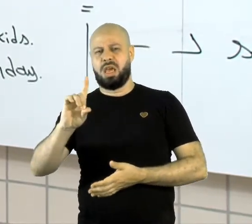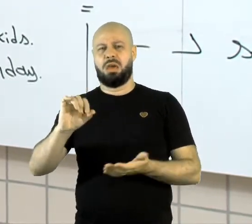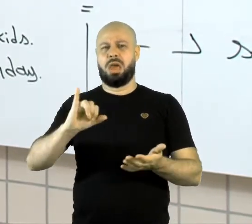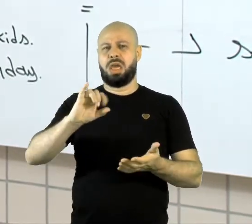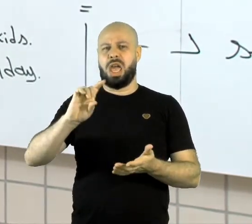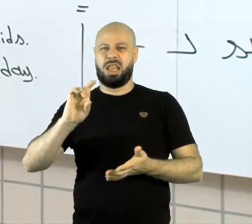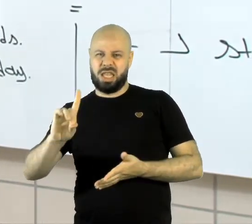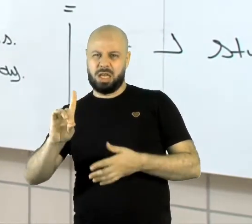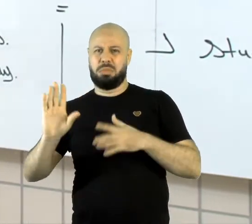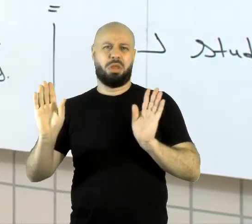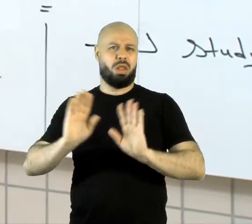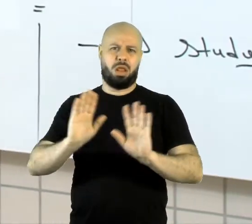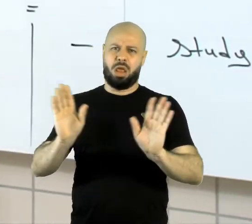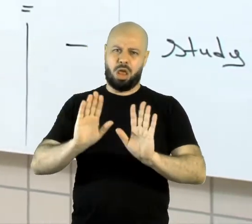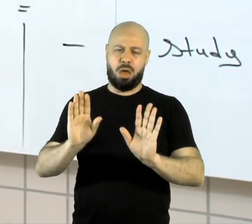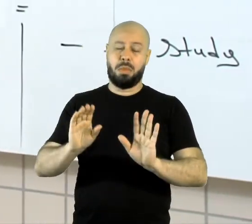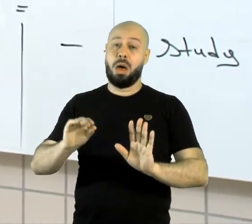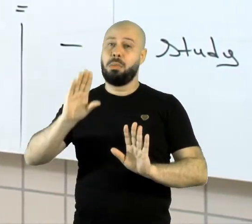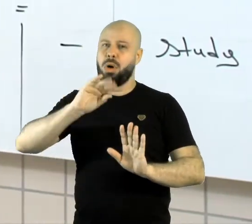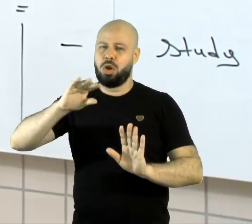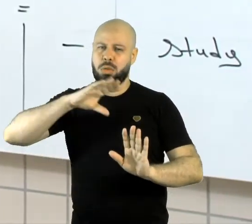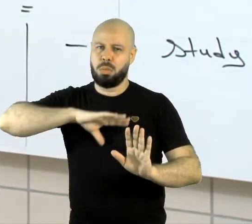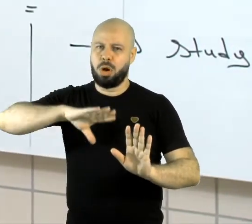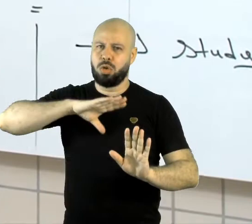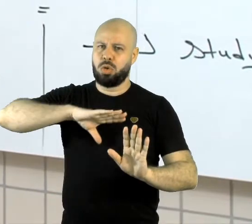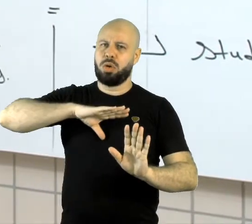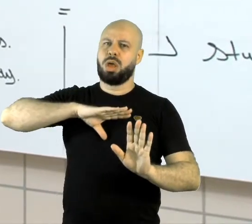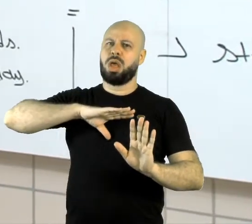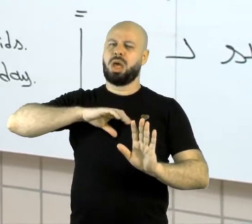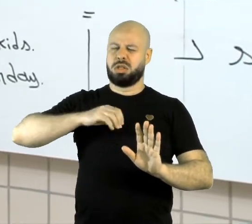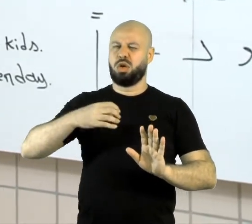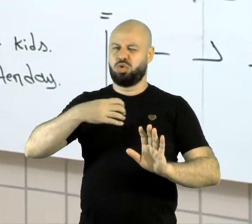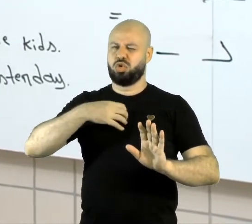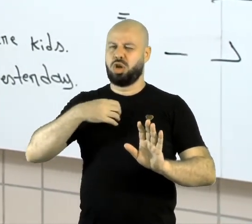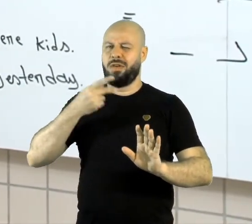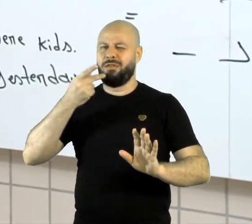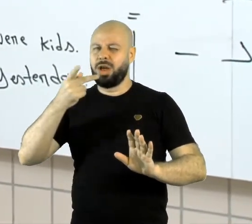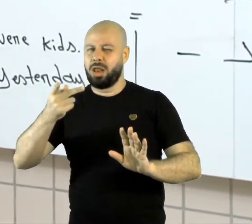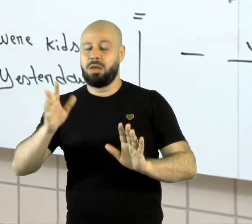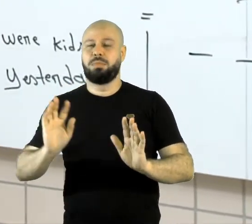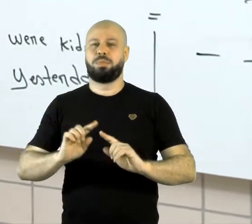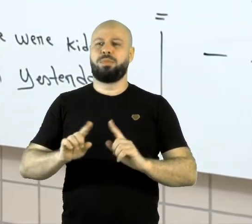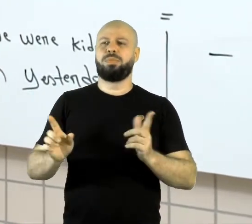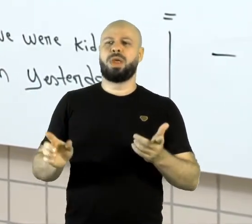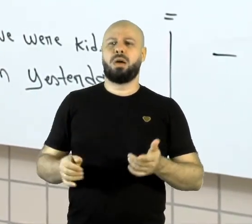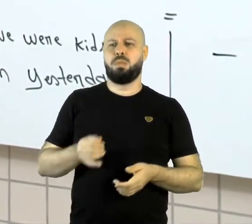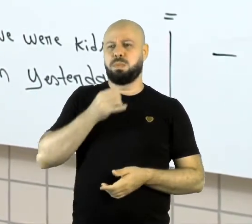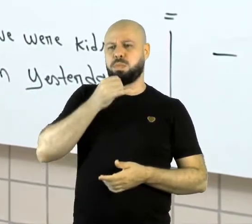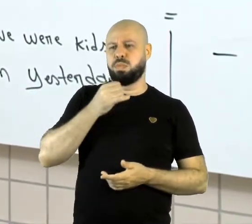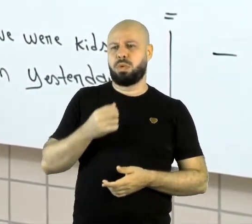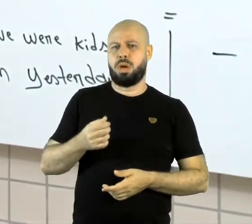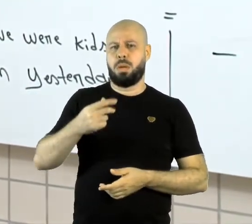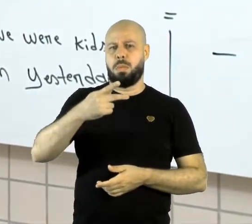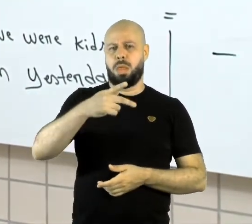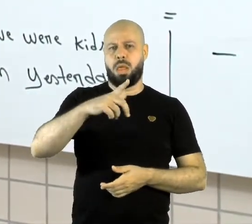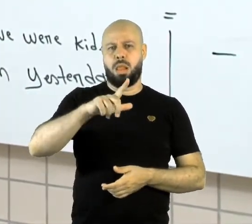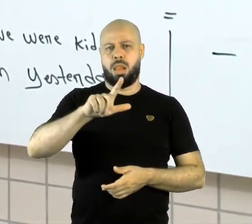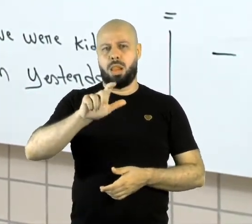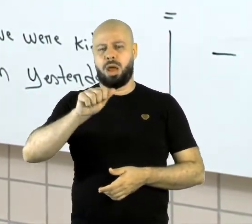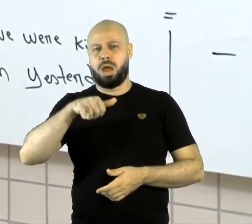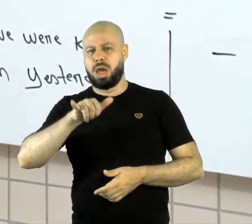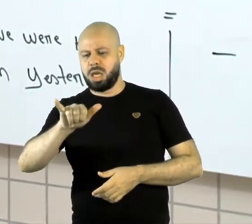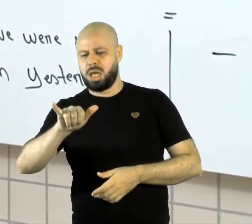pronúncia não é ed, estou falando aqui em português, lembrando que há as suas particularidades, por exemplo, played,